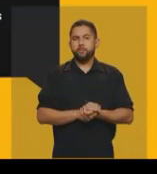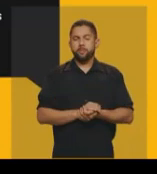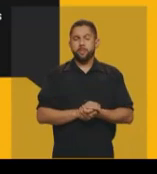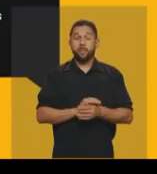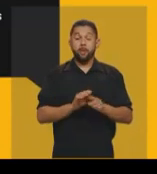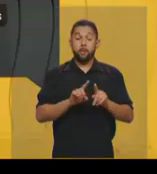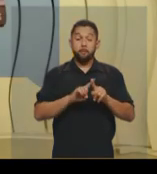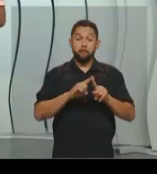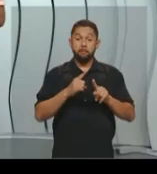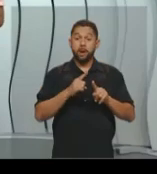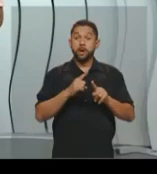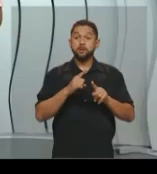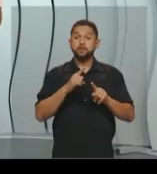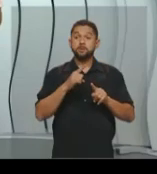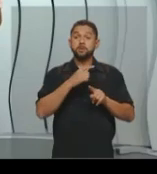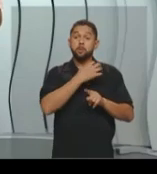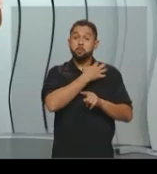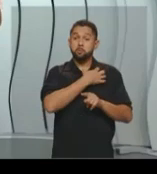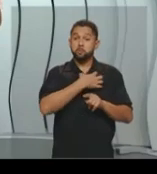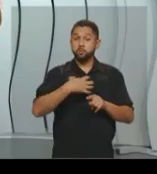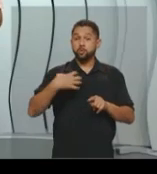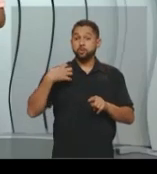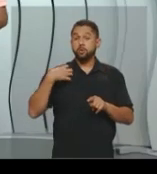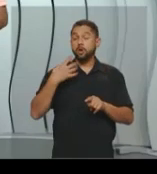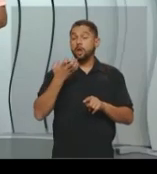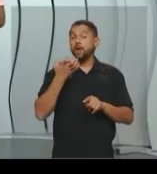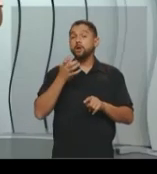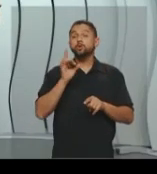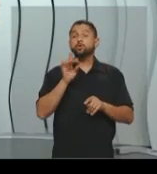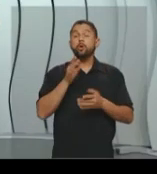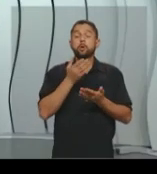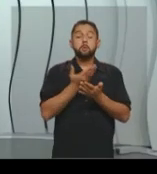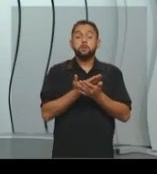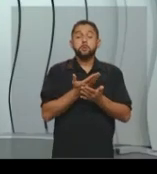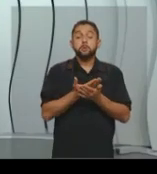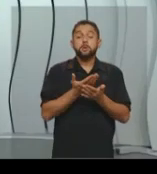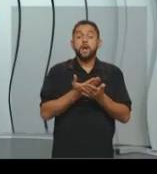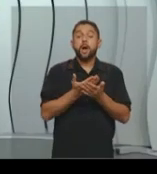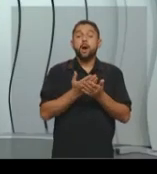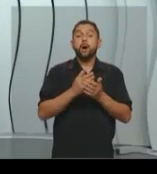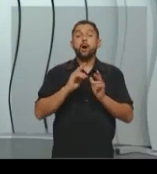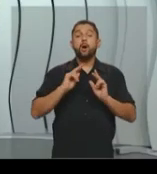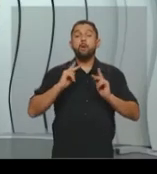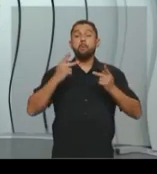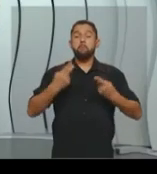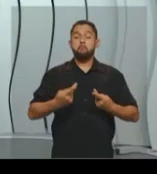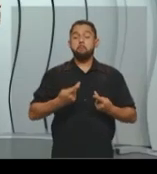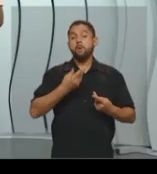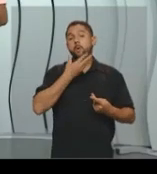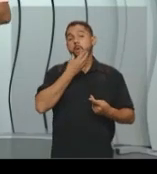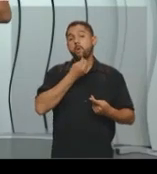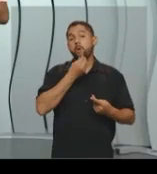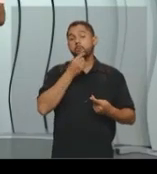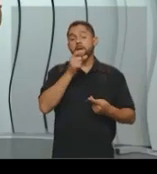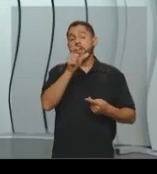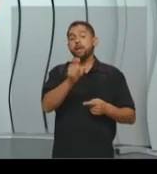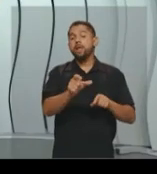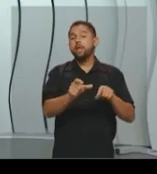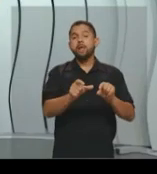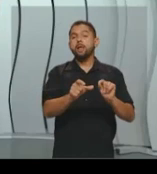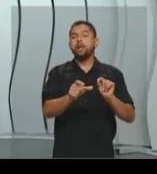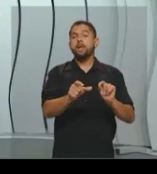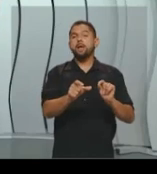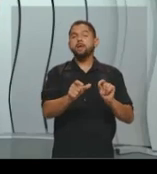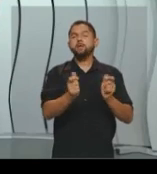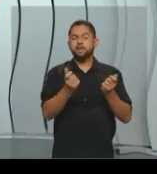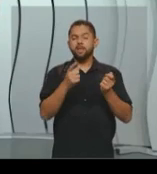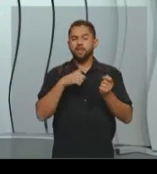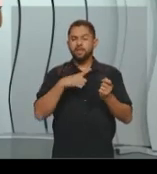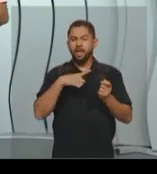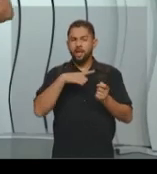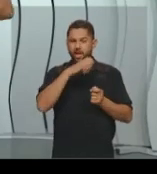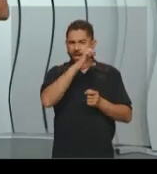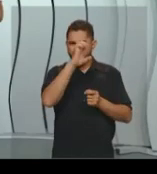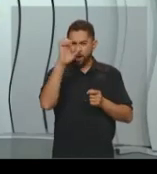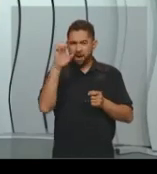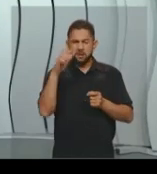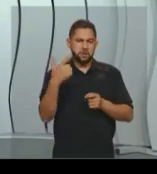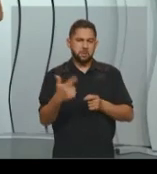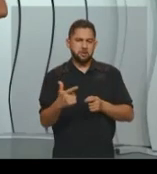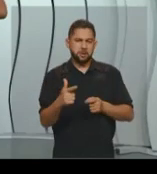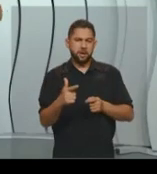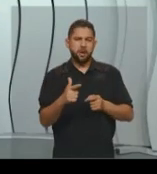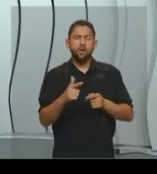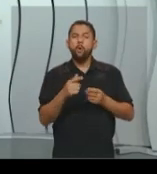quer estudar o homem. Quem é o homem na sua essência? Como o homem pode ser virtuoso? Como ele pode se